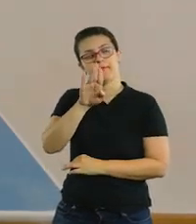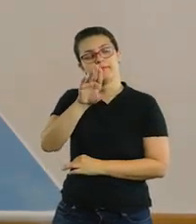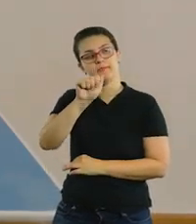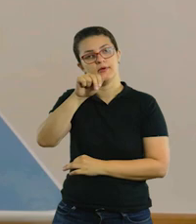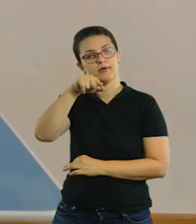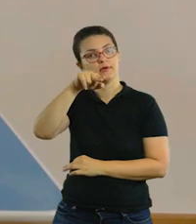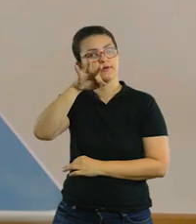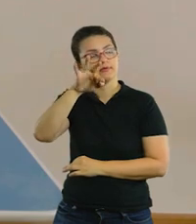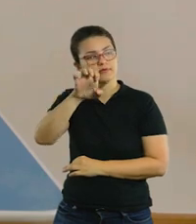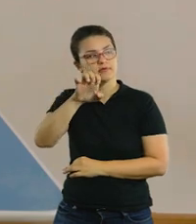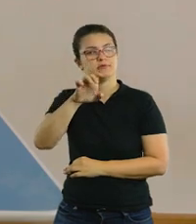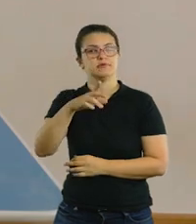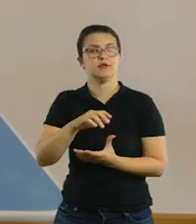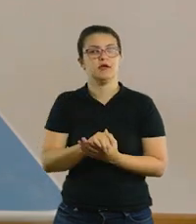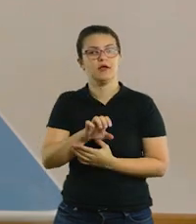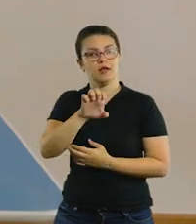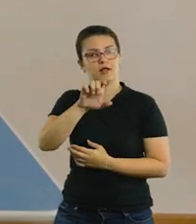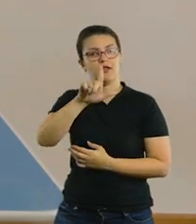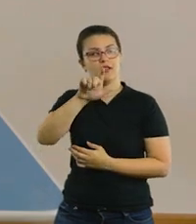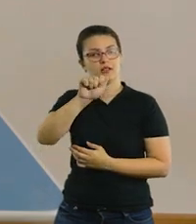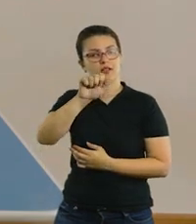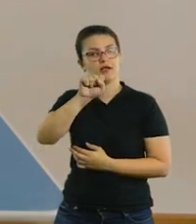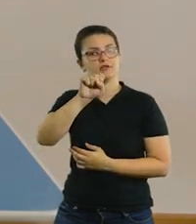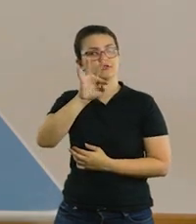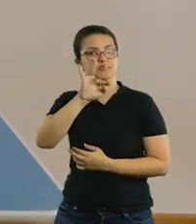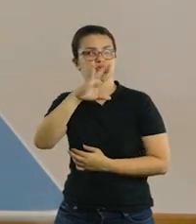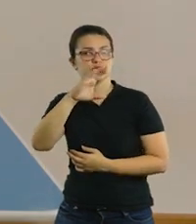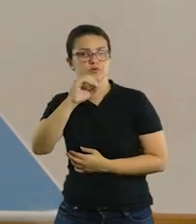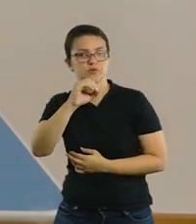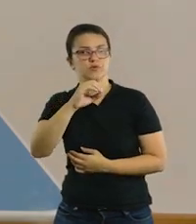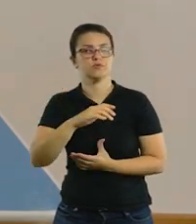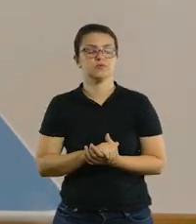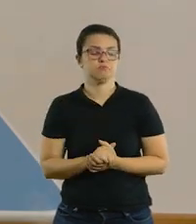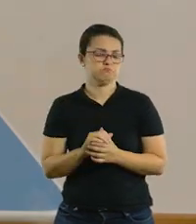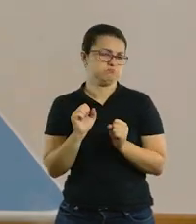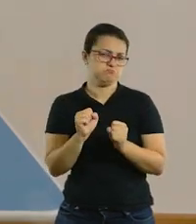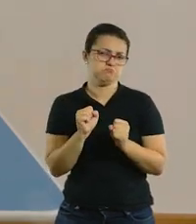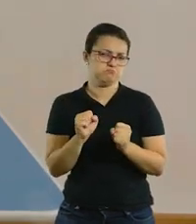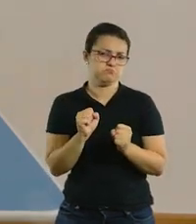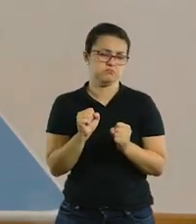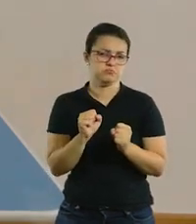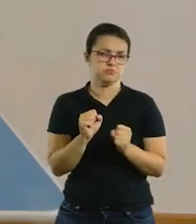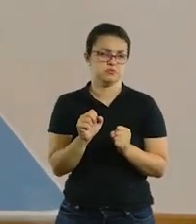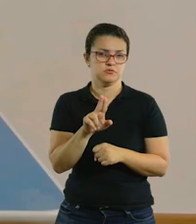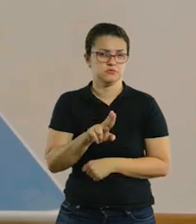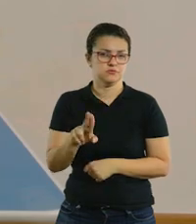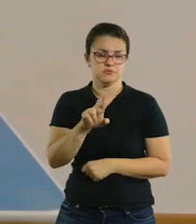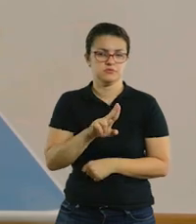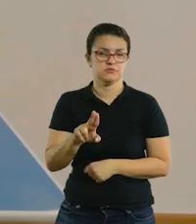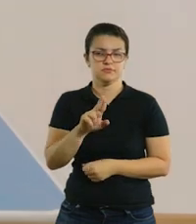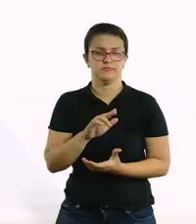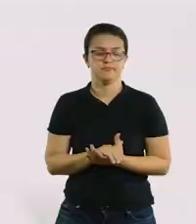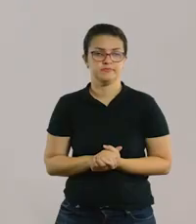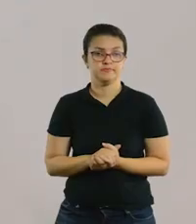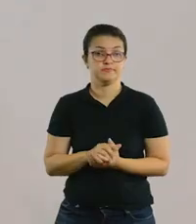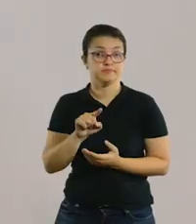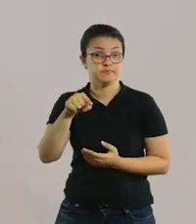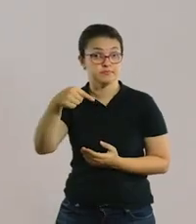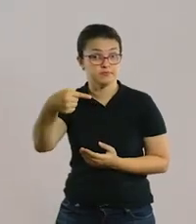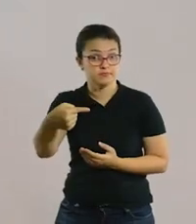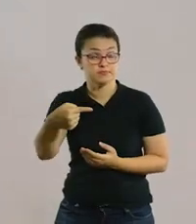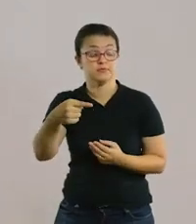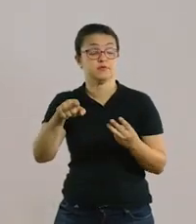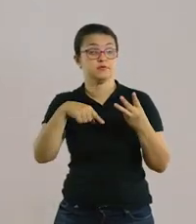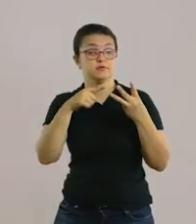elástico ou algo mais que vocês julguem adequado que seja possível utilizar para finalizar a atividade de vocês.